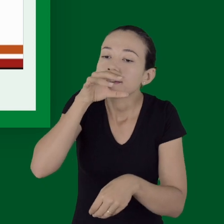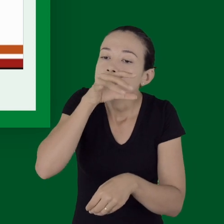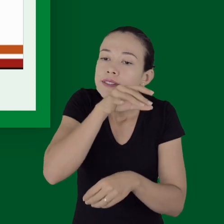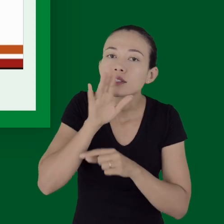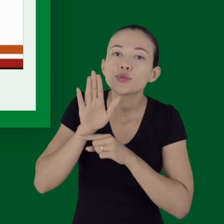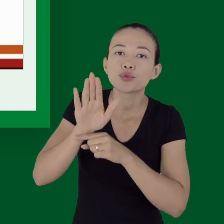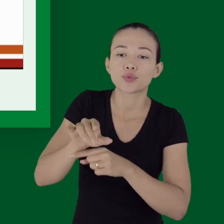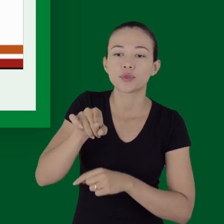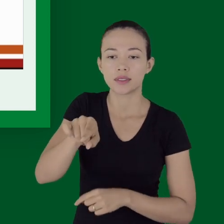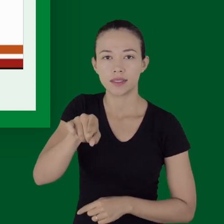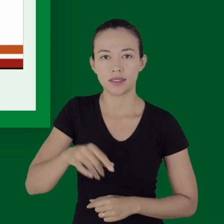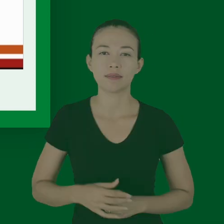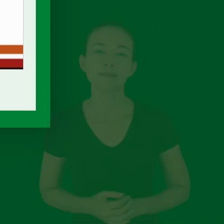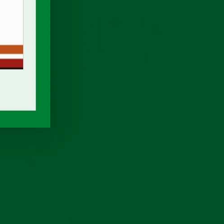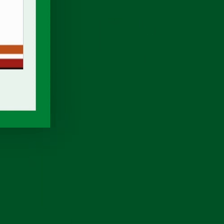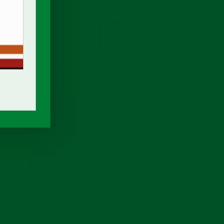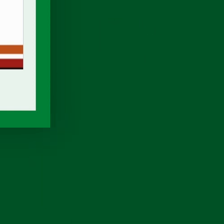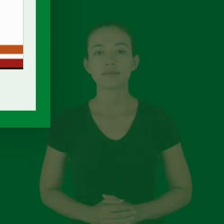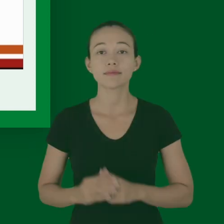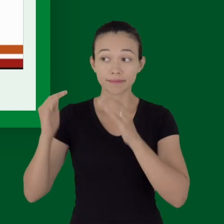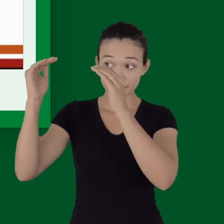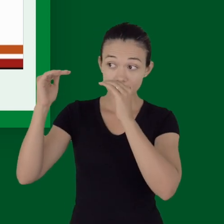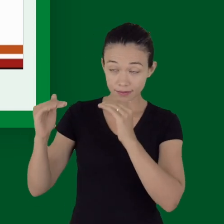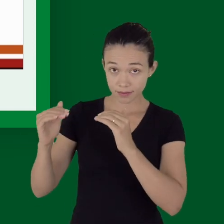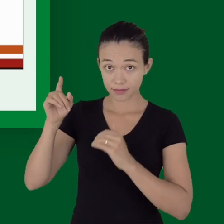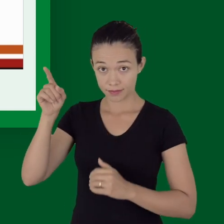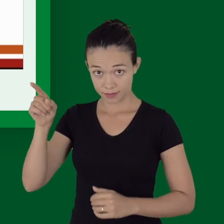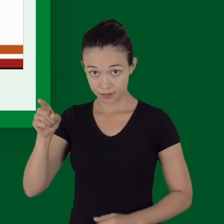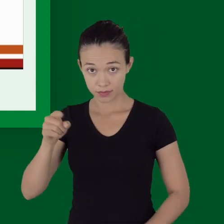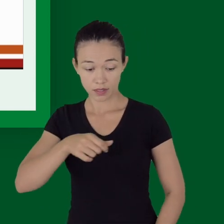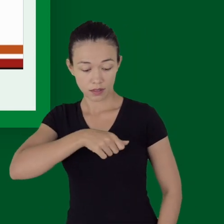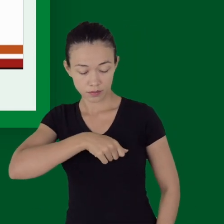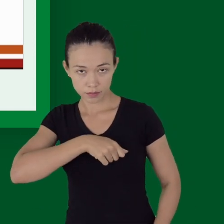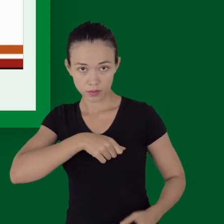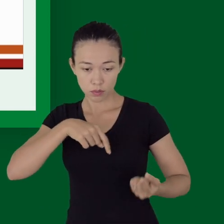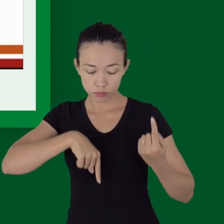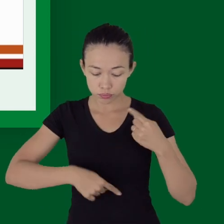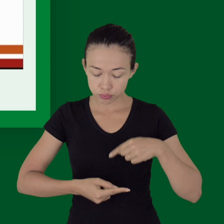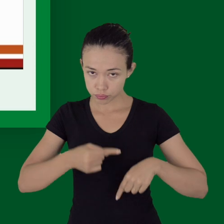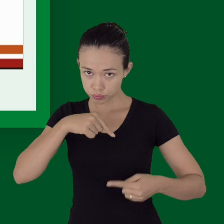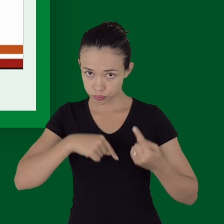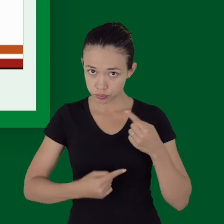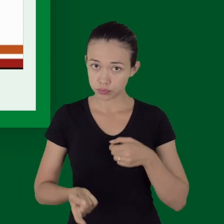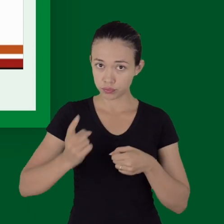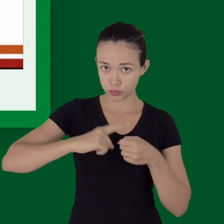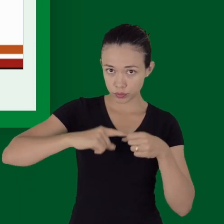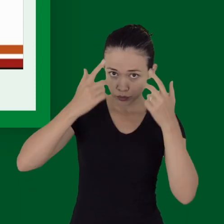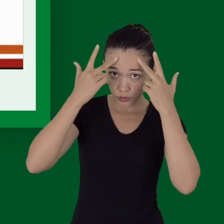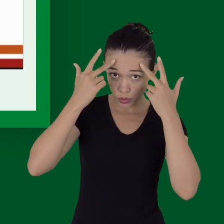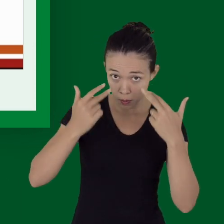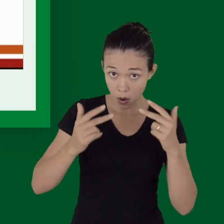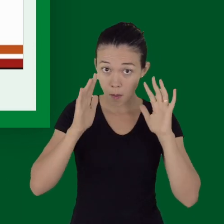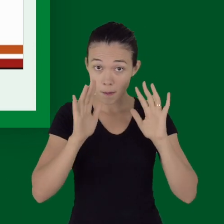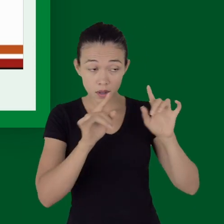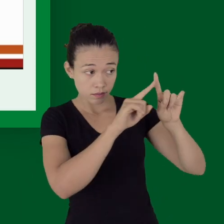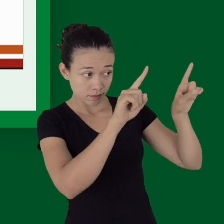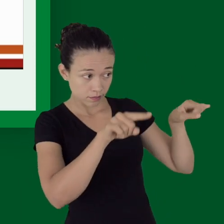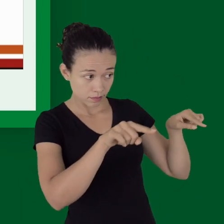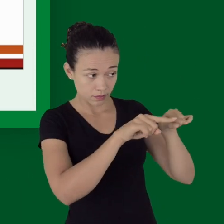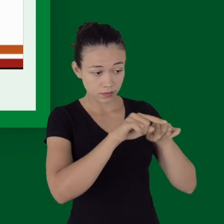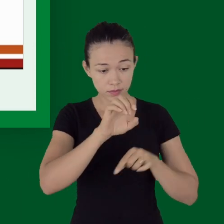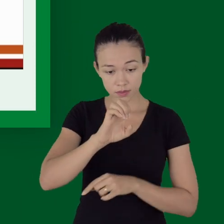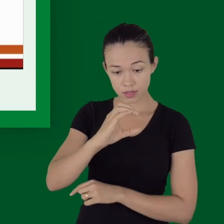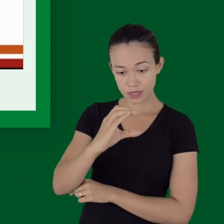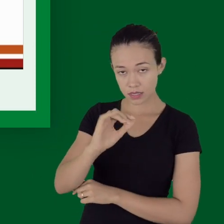Hipotermia reverte a questão do paciente. A trombose coronária após o retorno da circulação espontânea. Então, o paciente